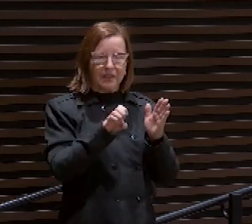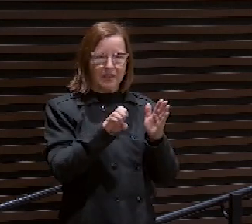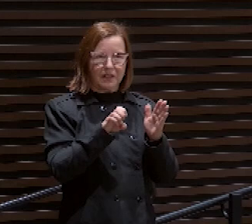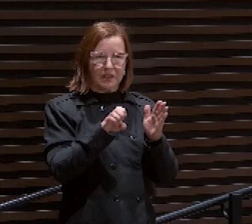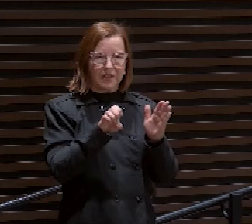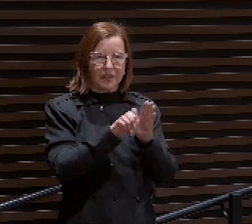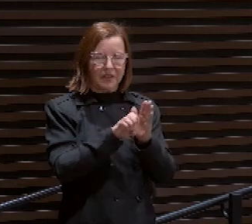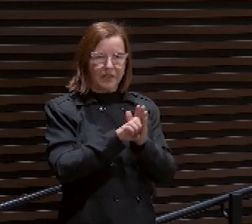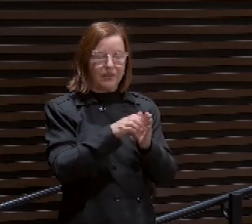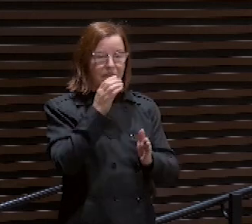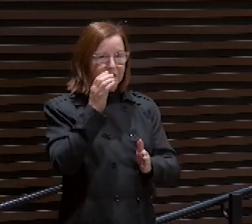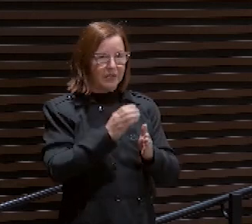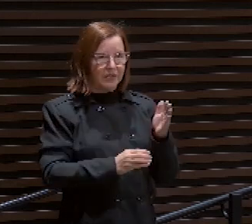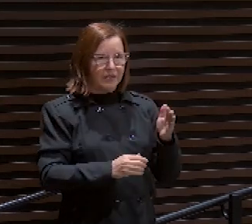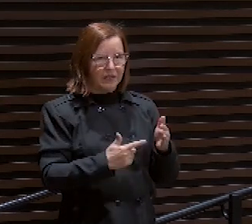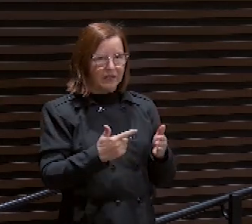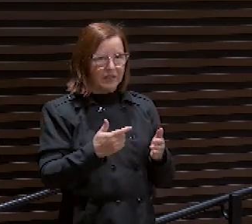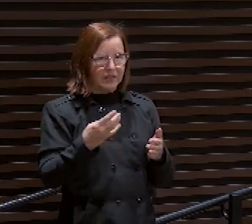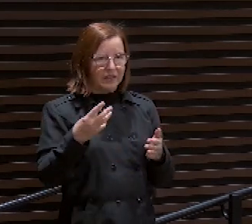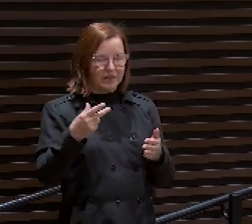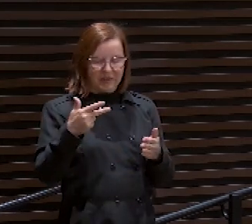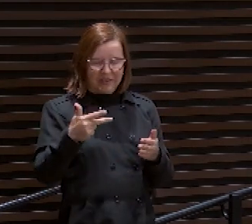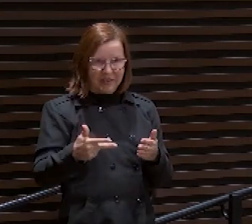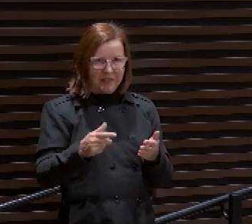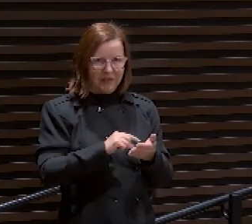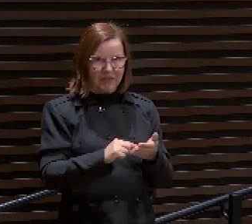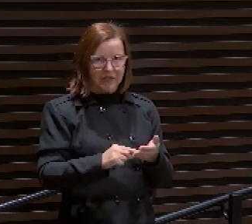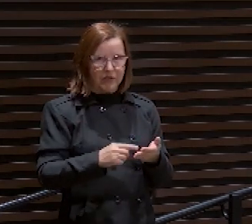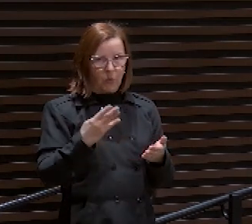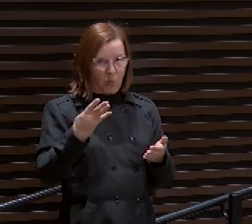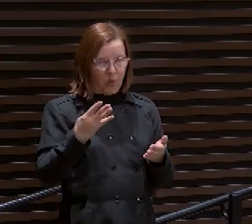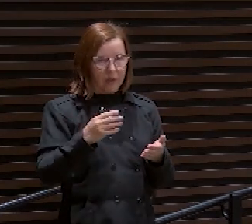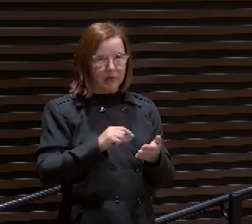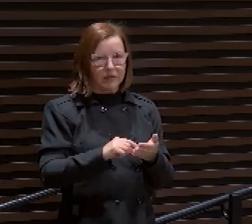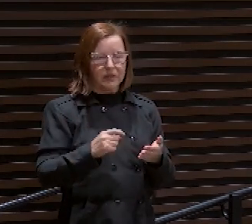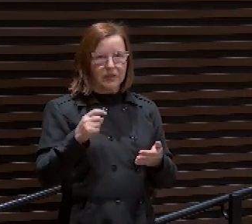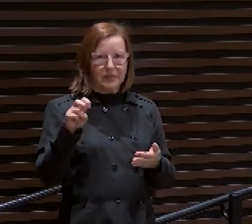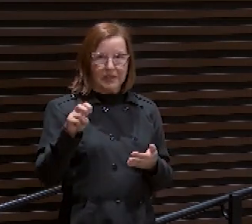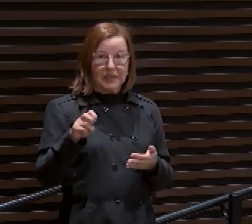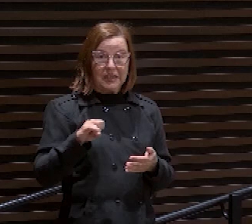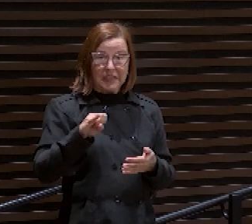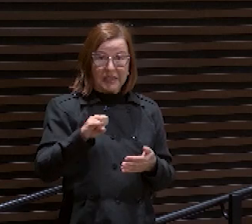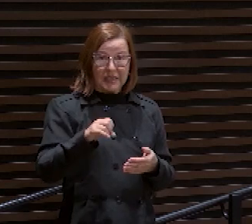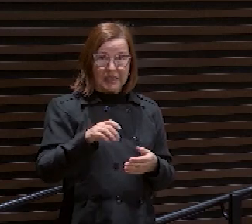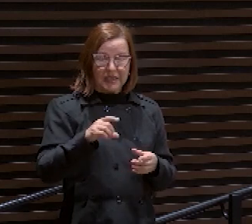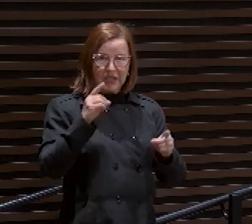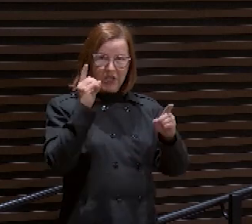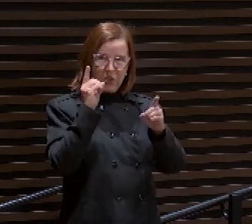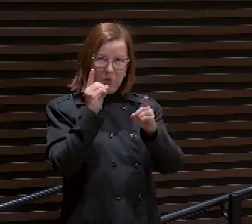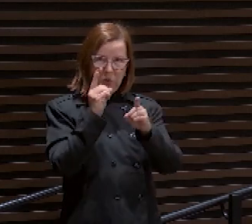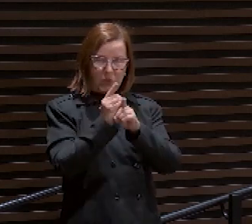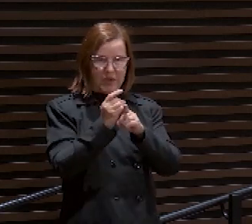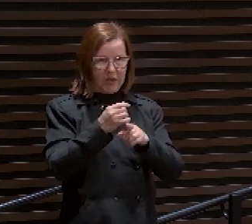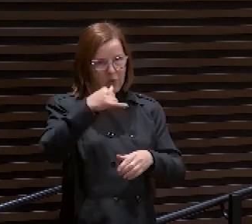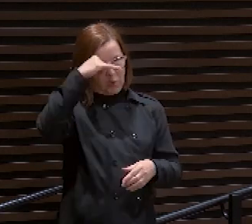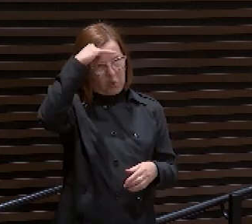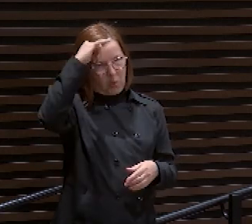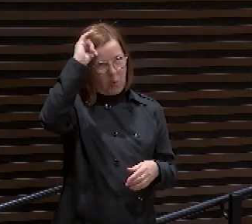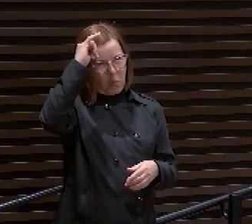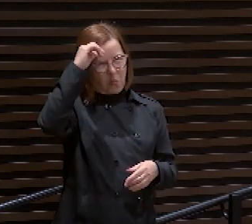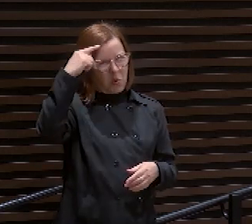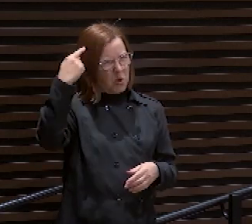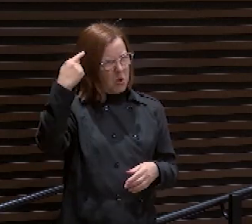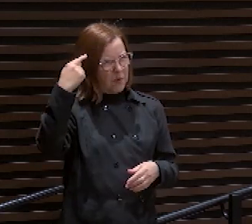capítulo 23, versos 4 e verso 5. Se encontrares desgarrado o boi do teu